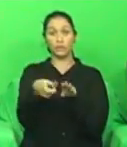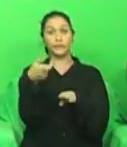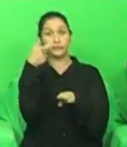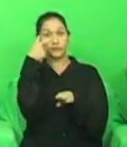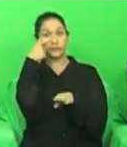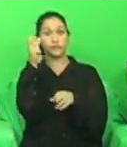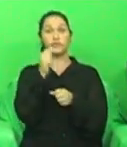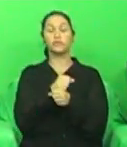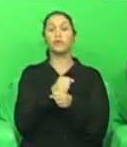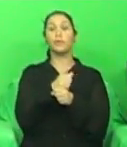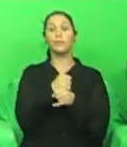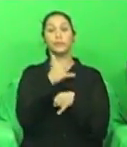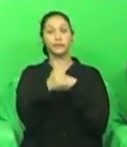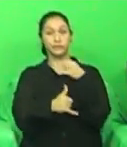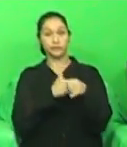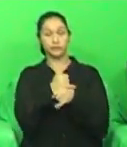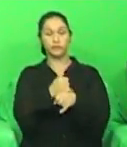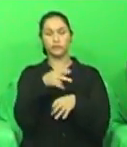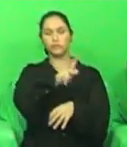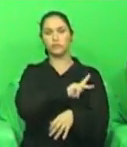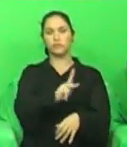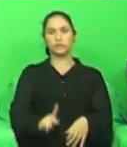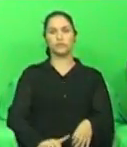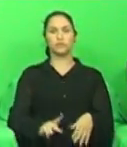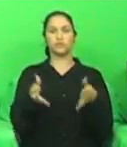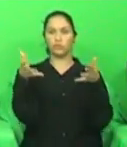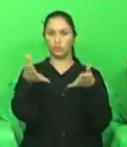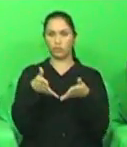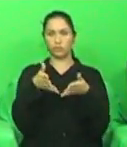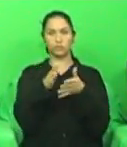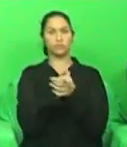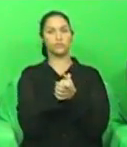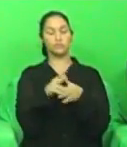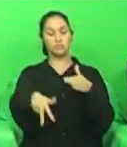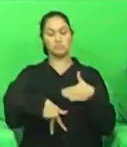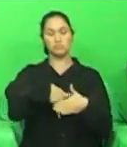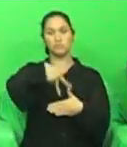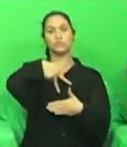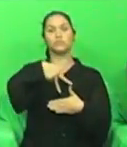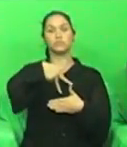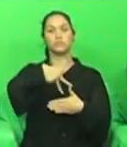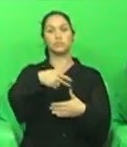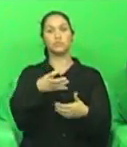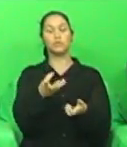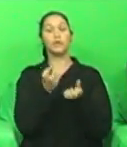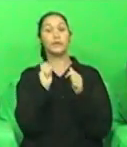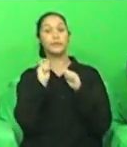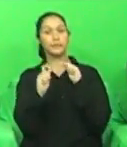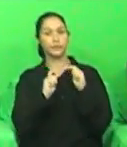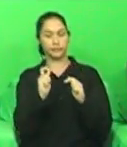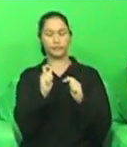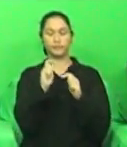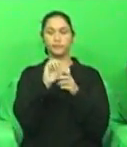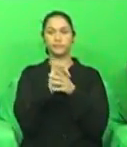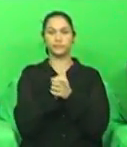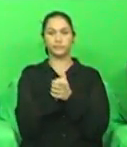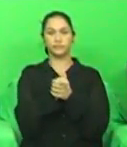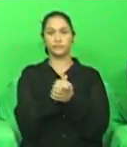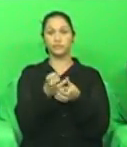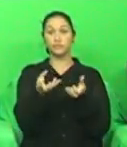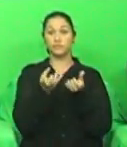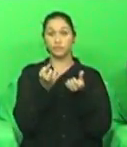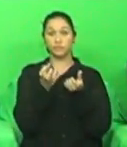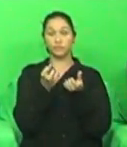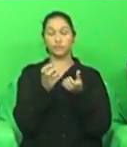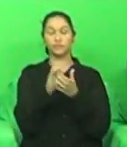sociais seu presidente é bem a tribuna única e exclusivamente para que trazer essa